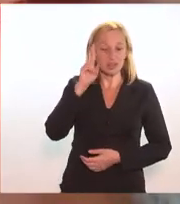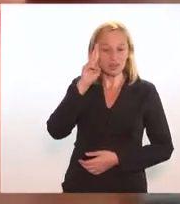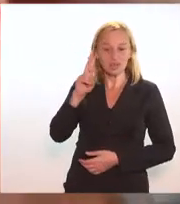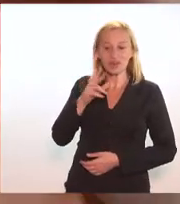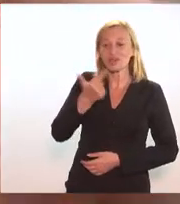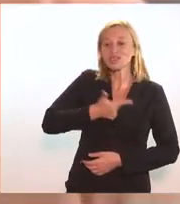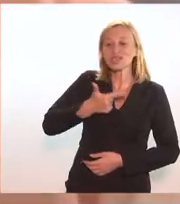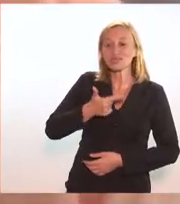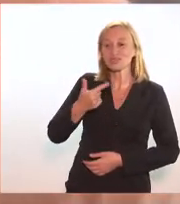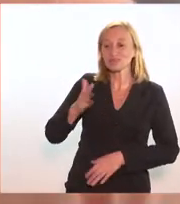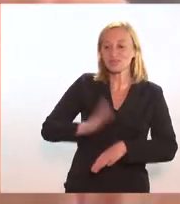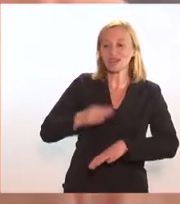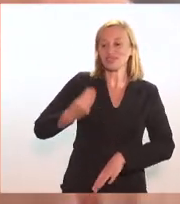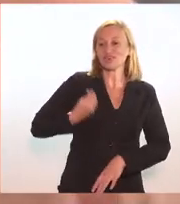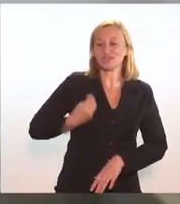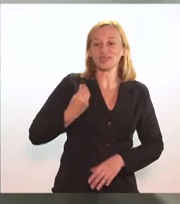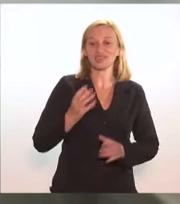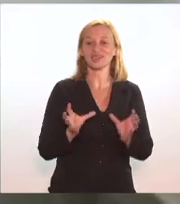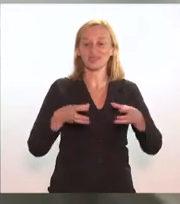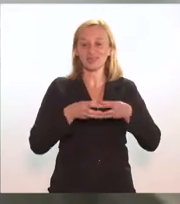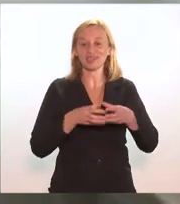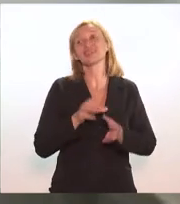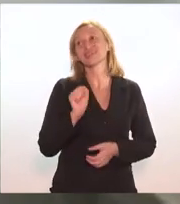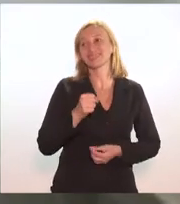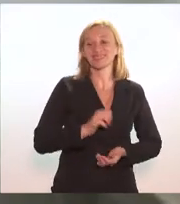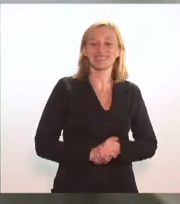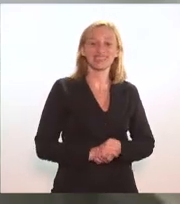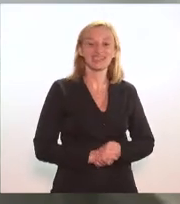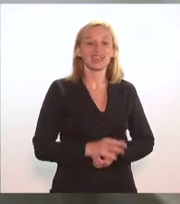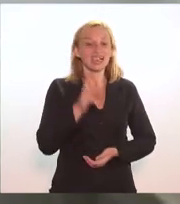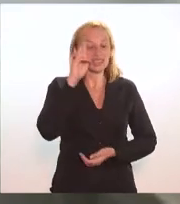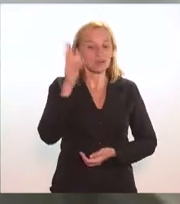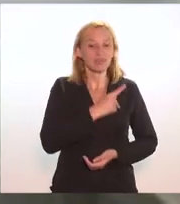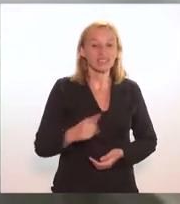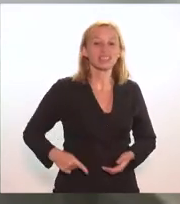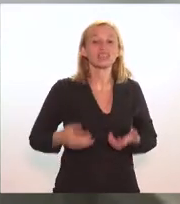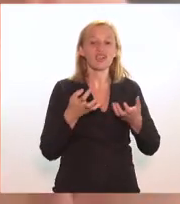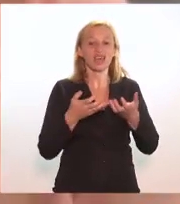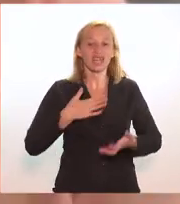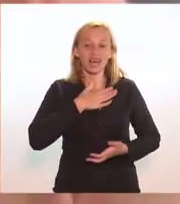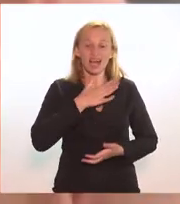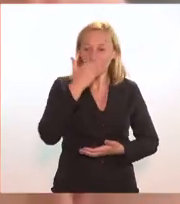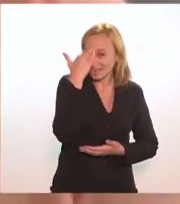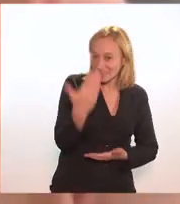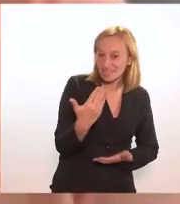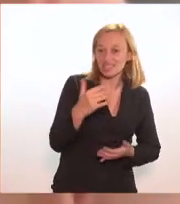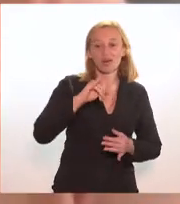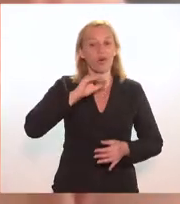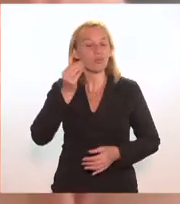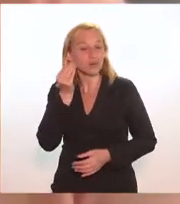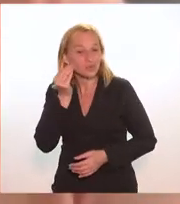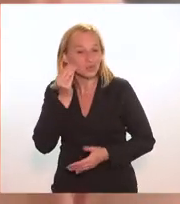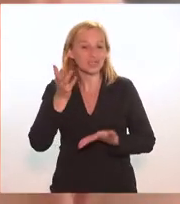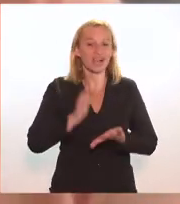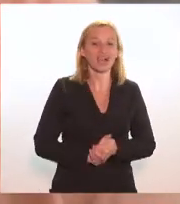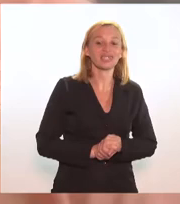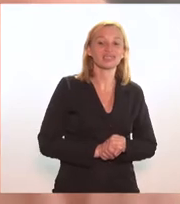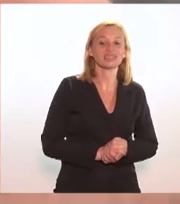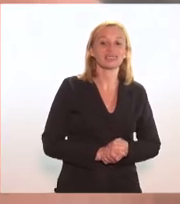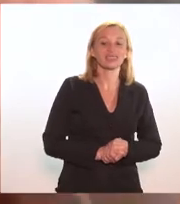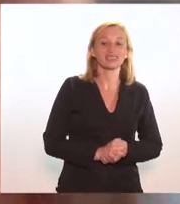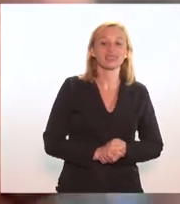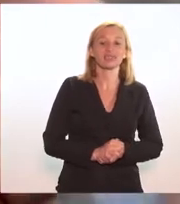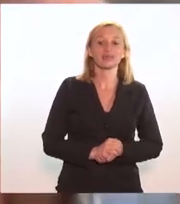segundo mais vivido da comissão. Isso. Senhor presidente, eu quero agradecer essa oportunidade, aos deputados também, toda